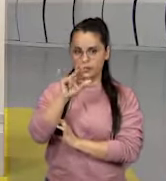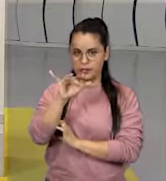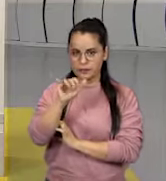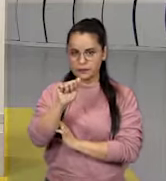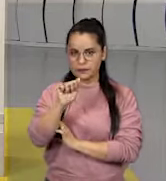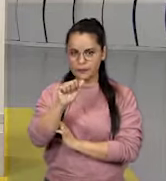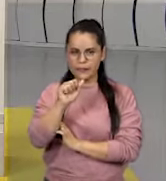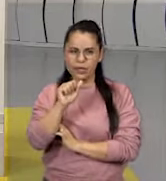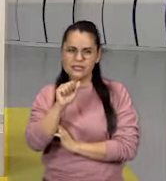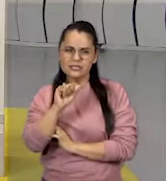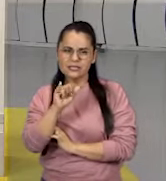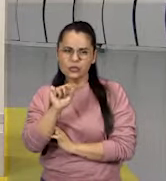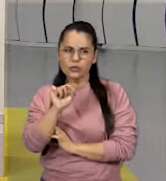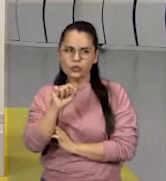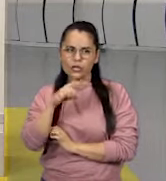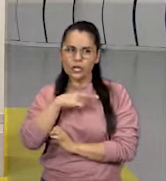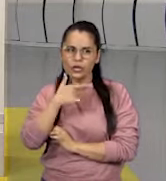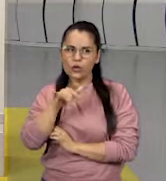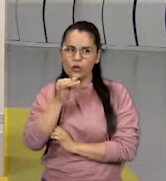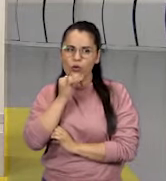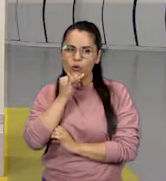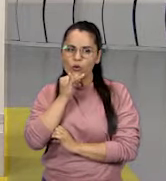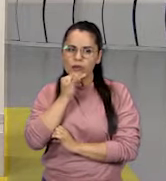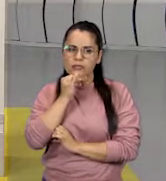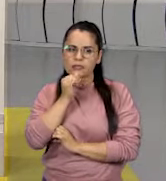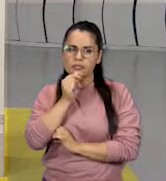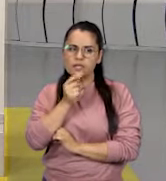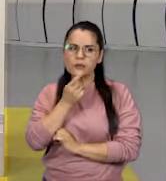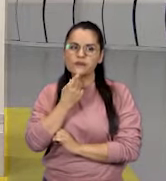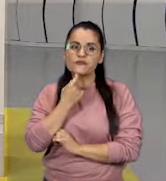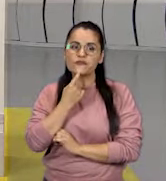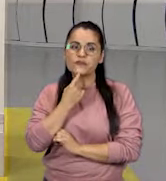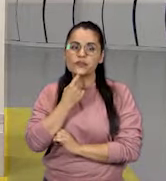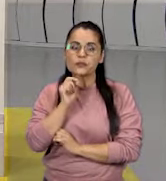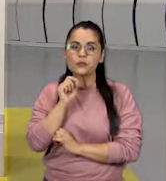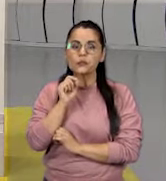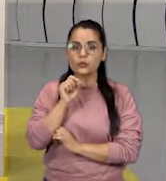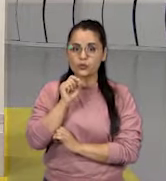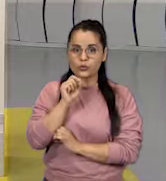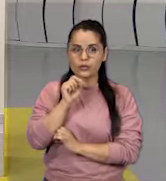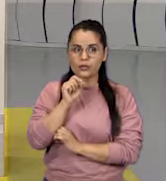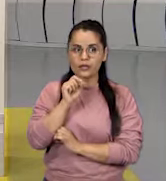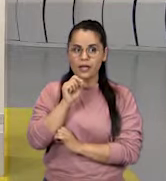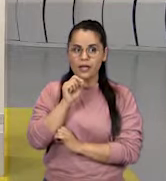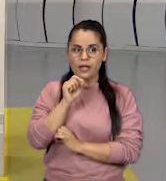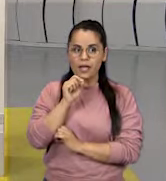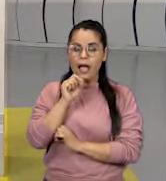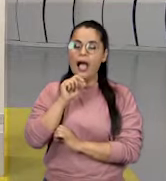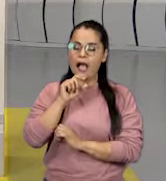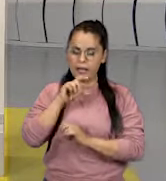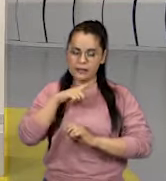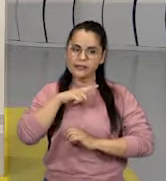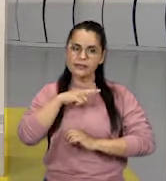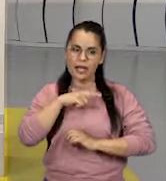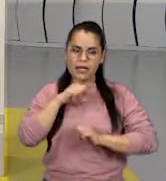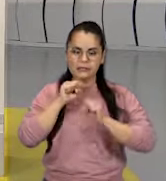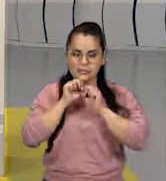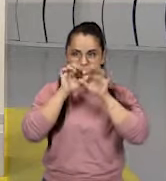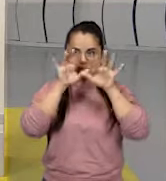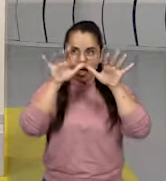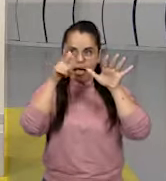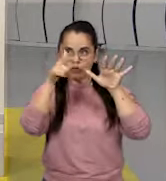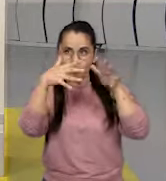agora no outro exemplo isso da setinha vermelha o calor ele tá saindo do nosso sistema em